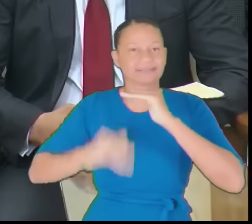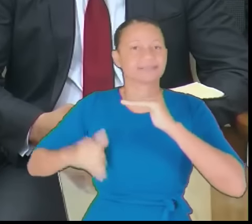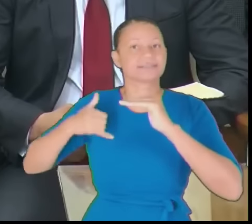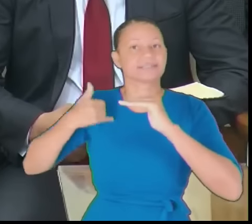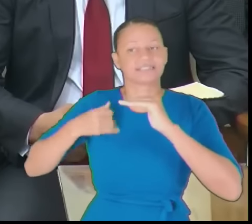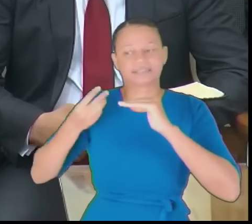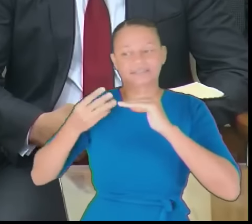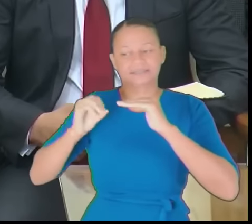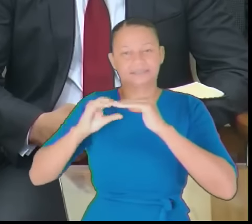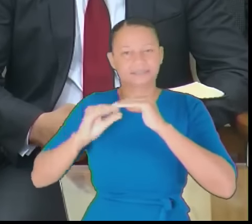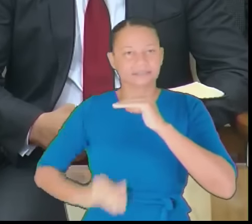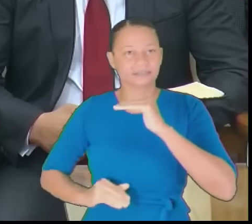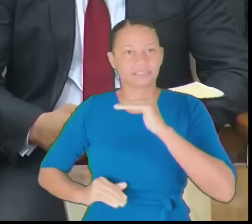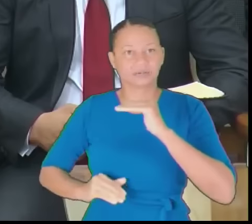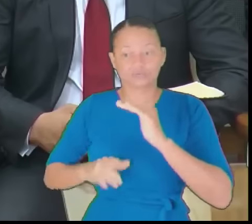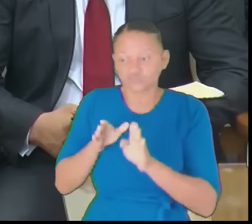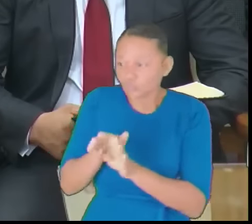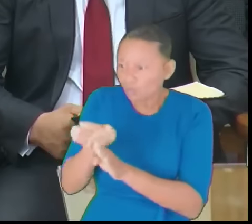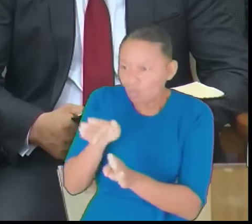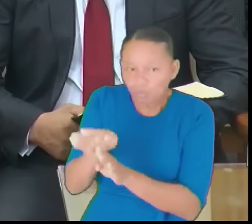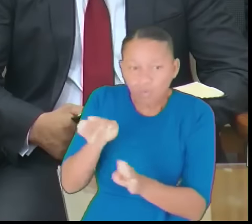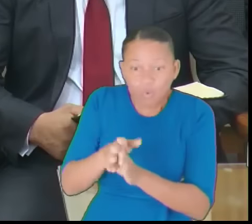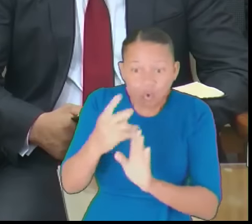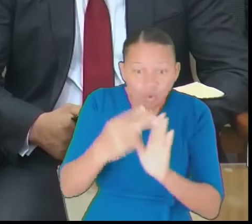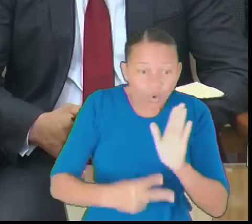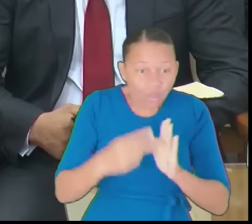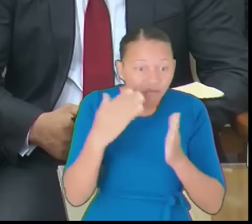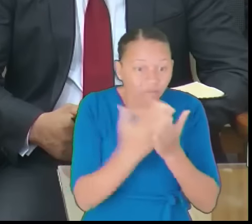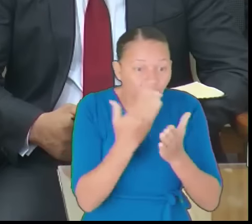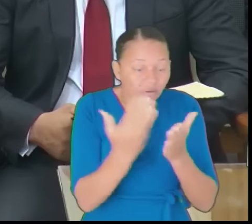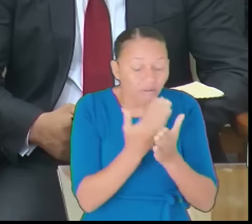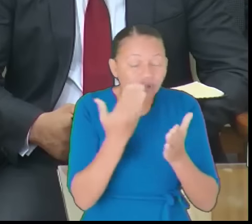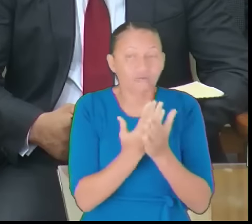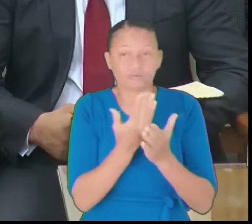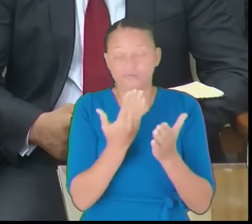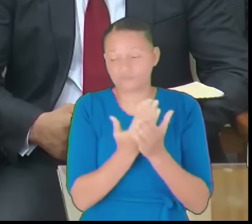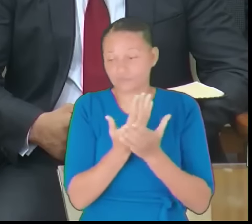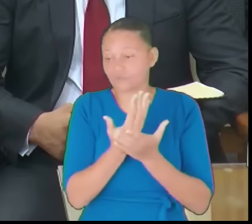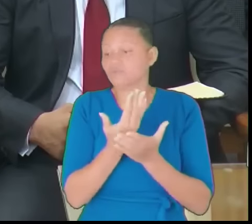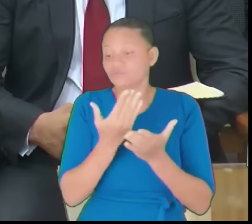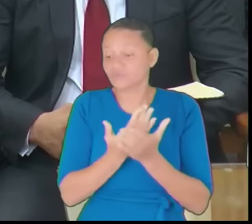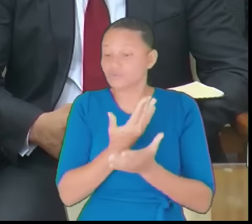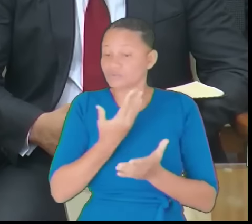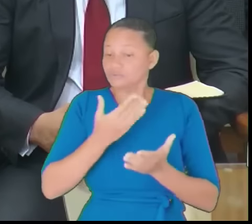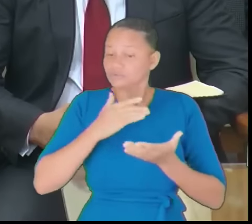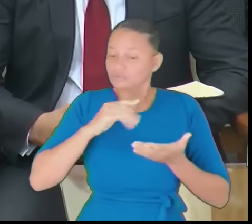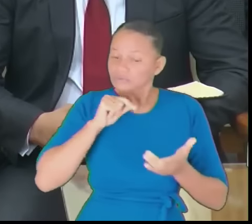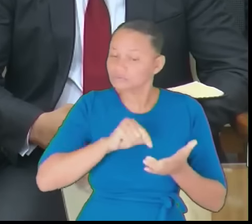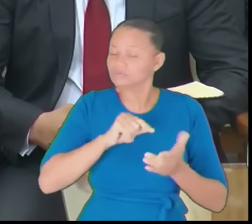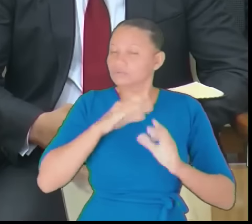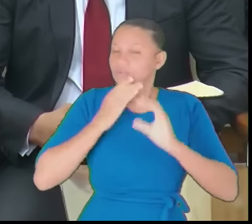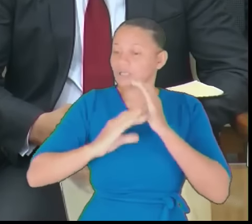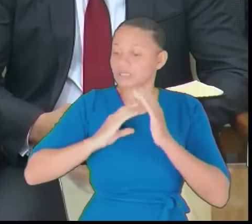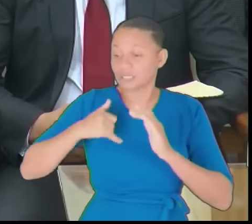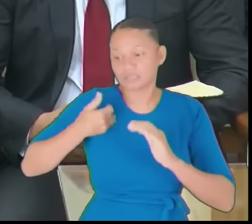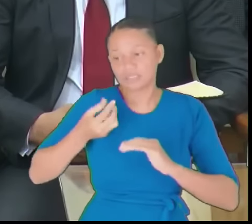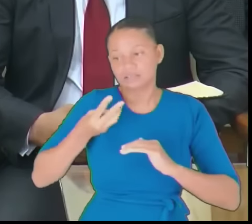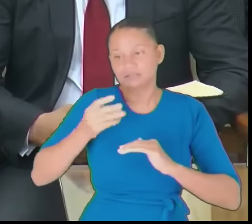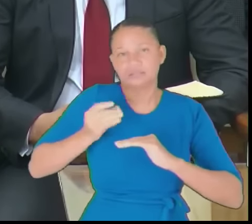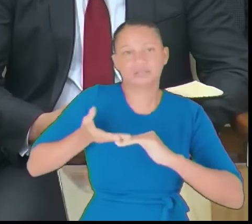Os judeus só aconselhavam ler Cantares depois que a pessoa completasse 30 anos de